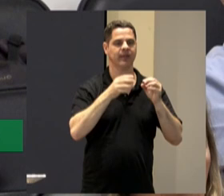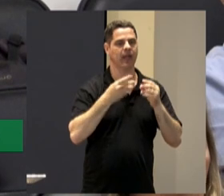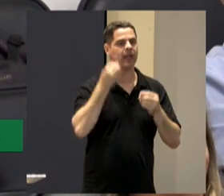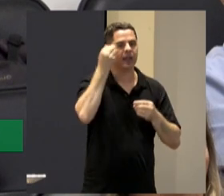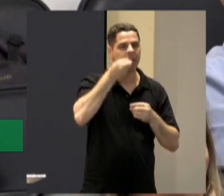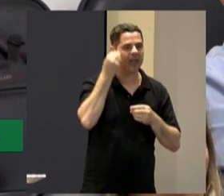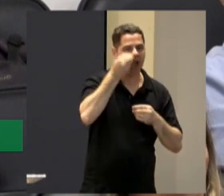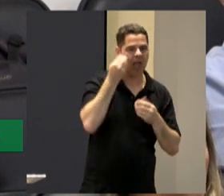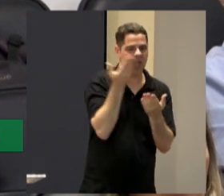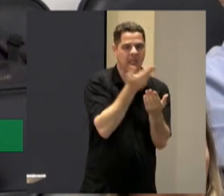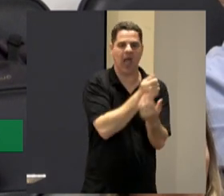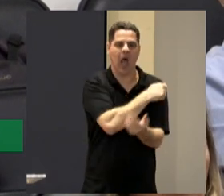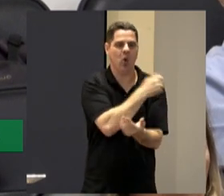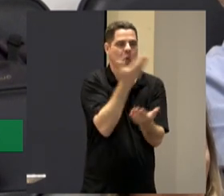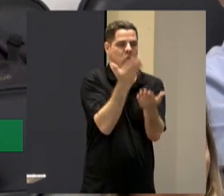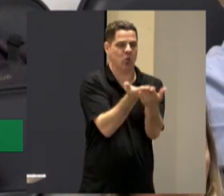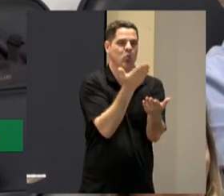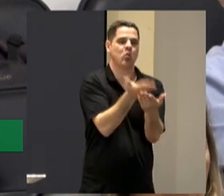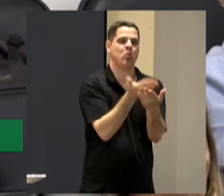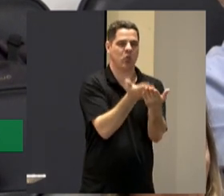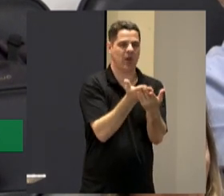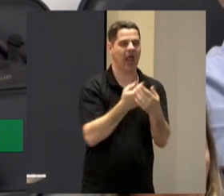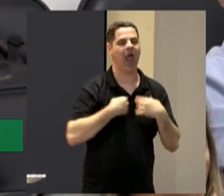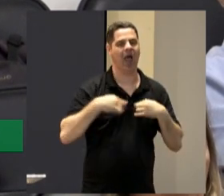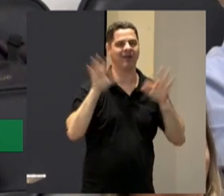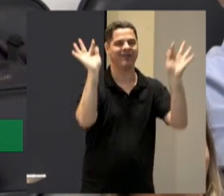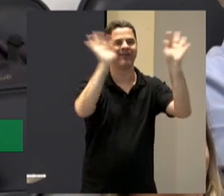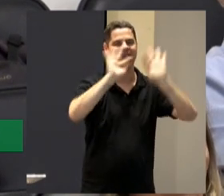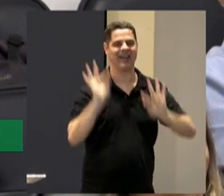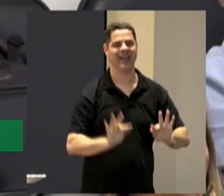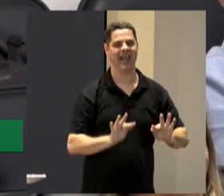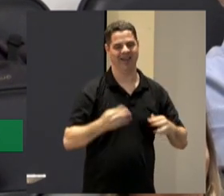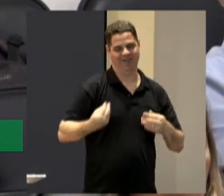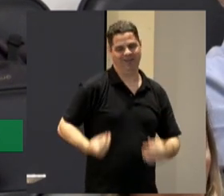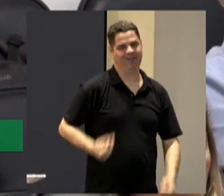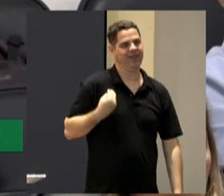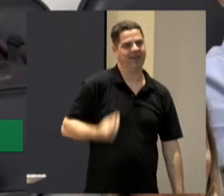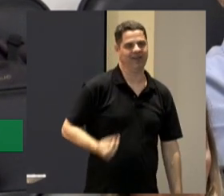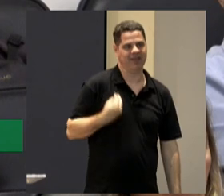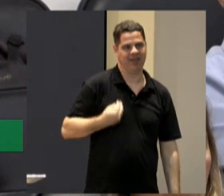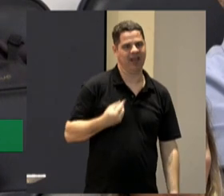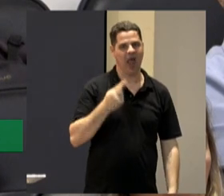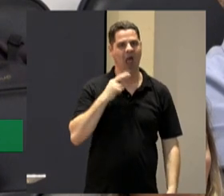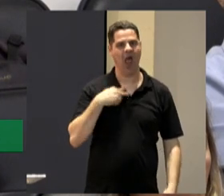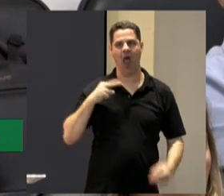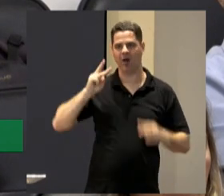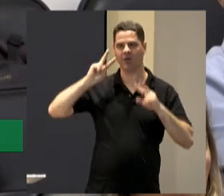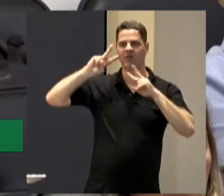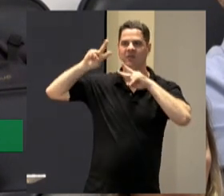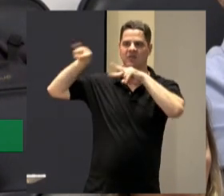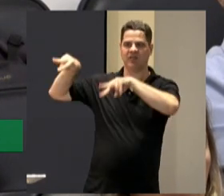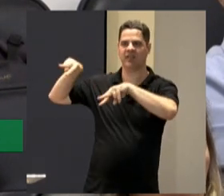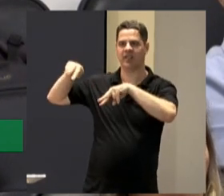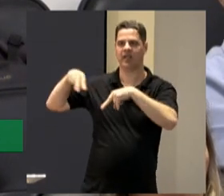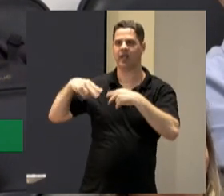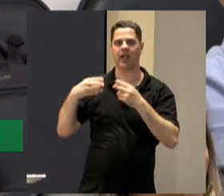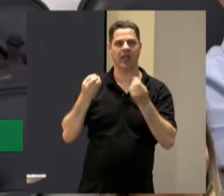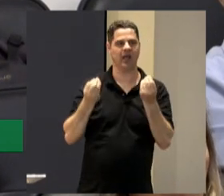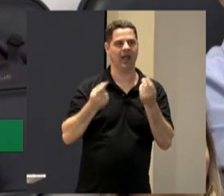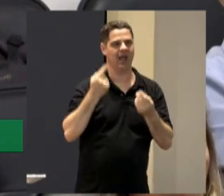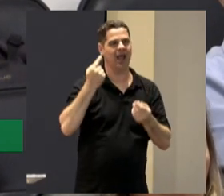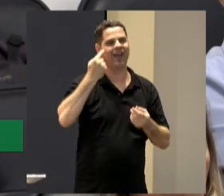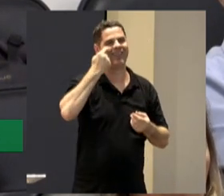dos nossos estudantes, e eu me sinto muito feliz de poder estar aqui agora e ouvir, e poder ouvir a velha